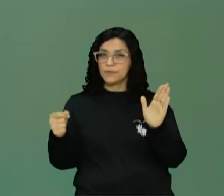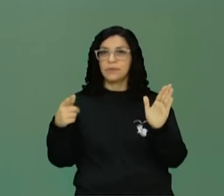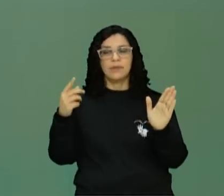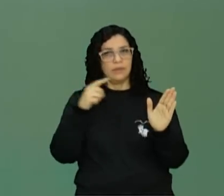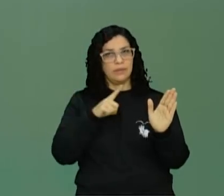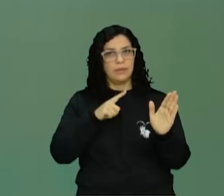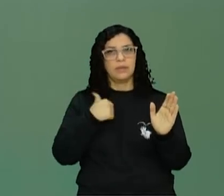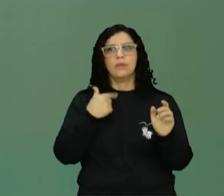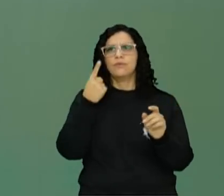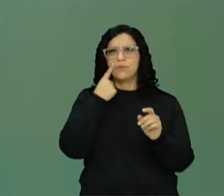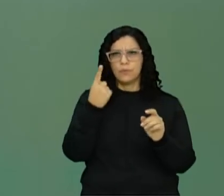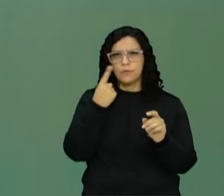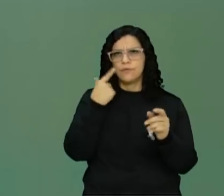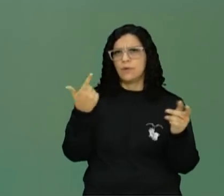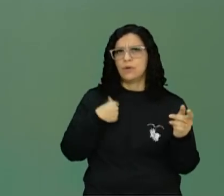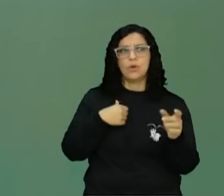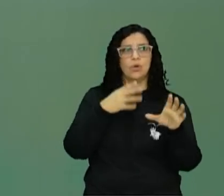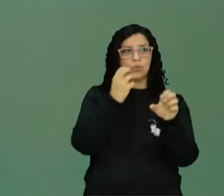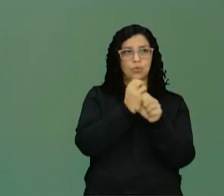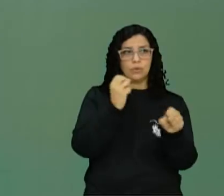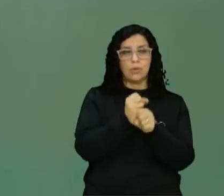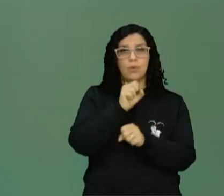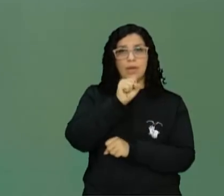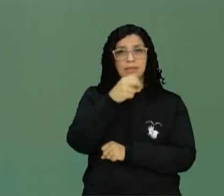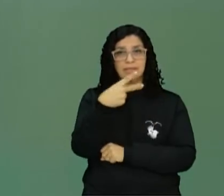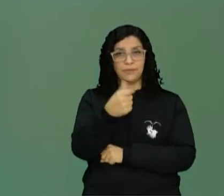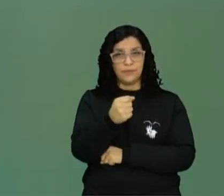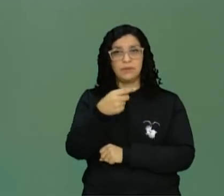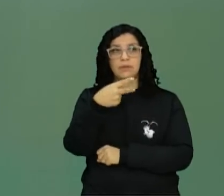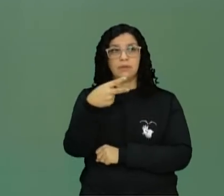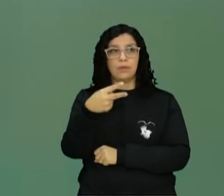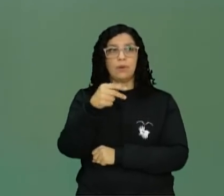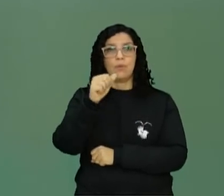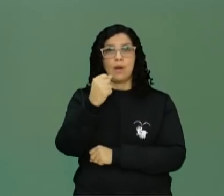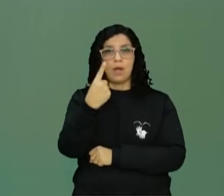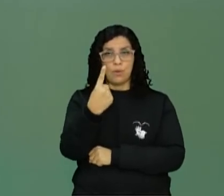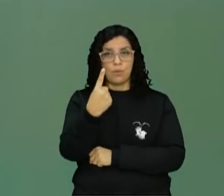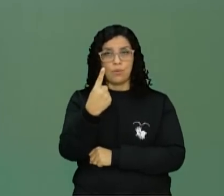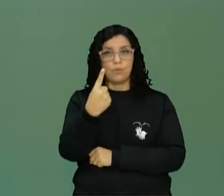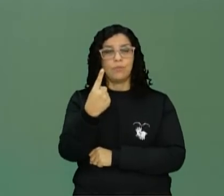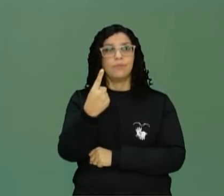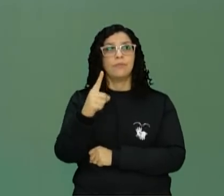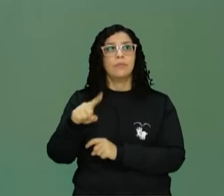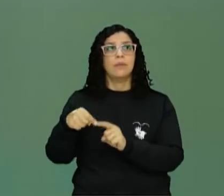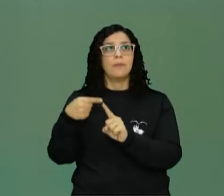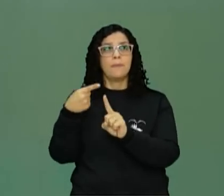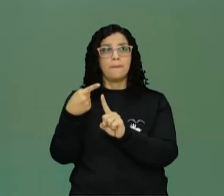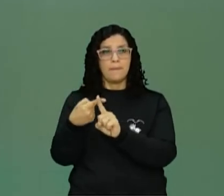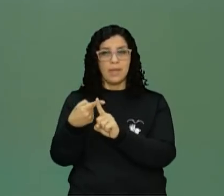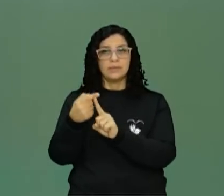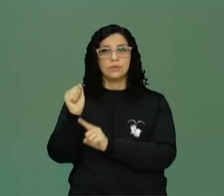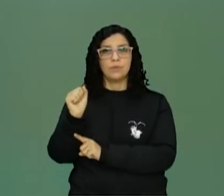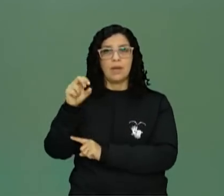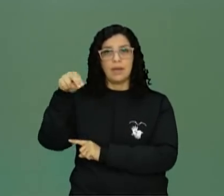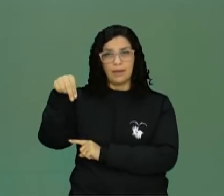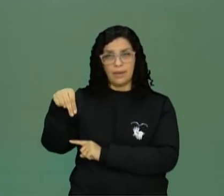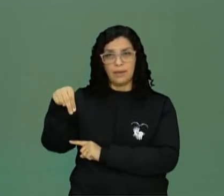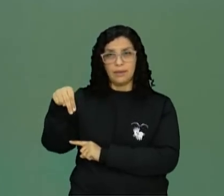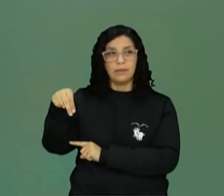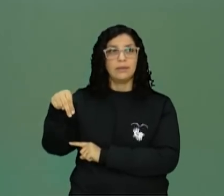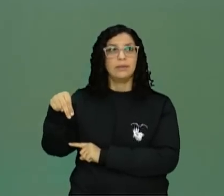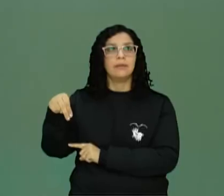dos 20 primeiros termos? A soma dos 20 termos é o primeiro mais o último, que é o